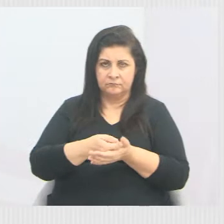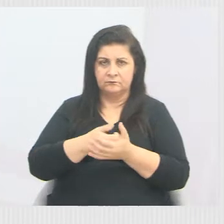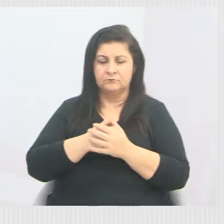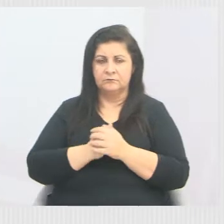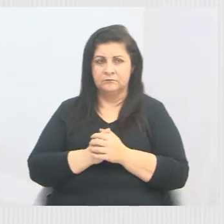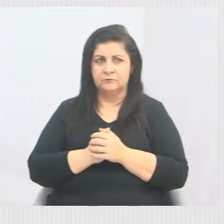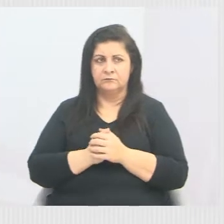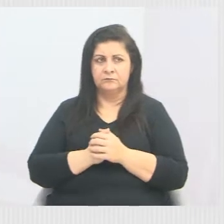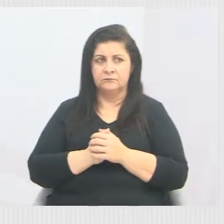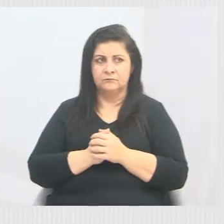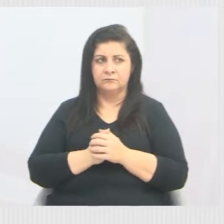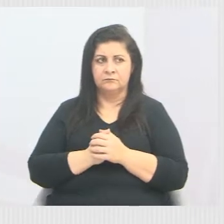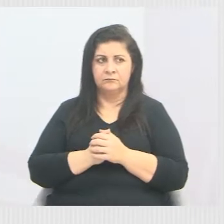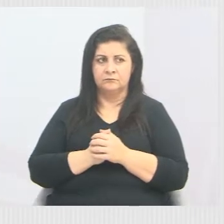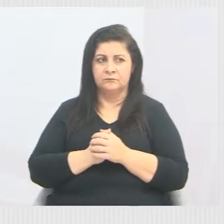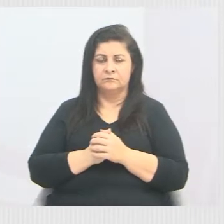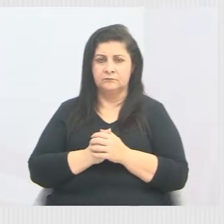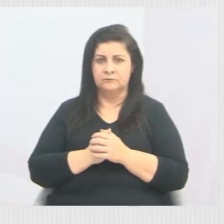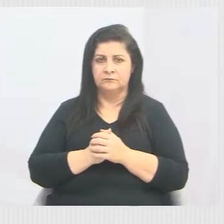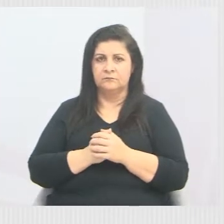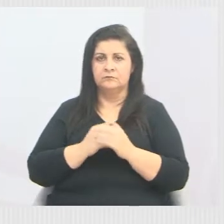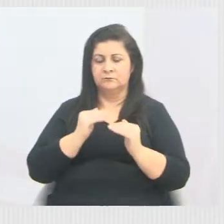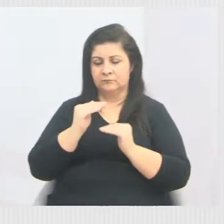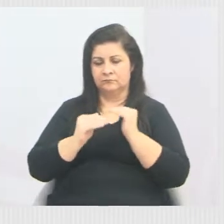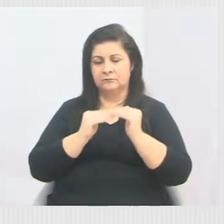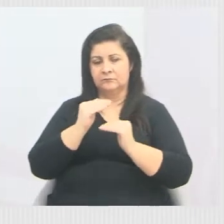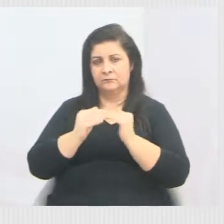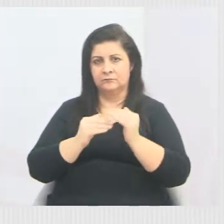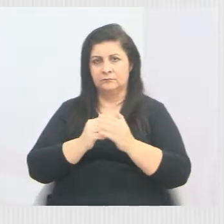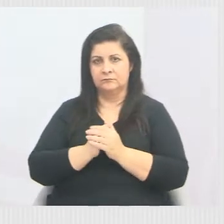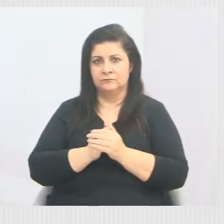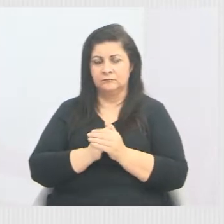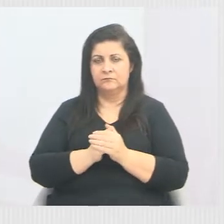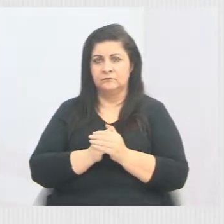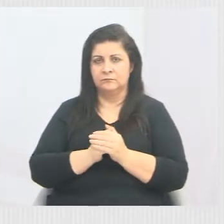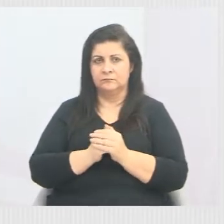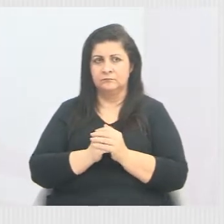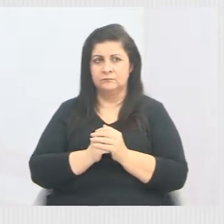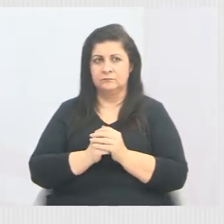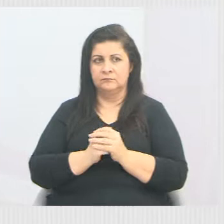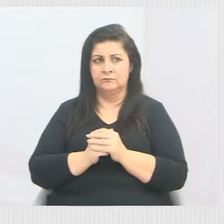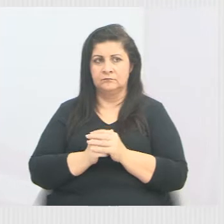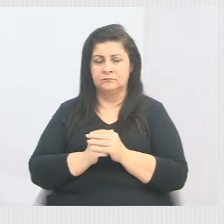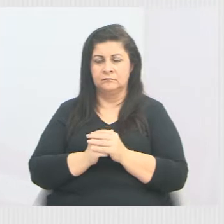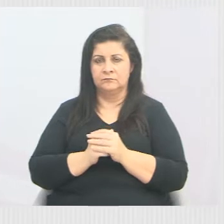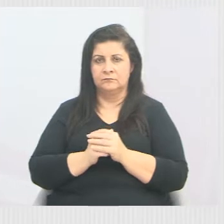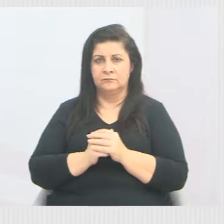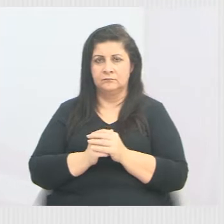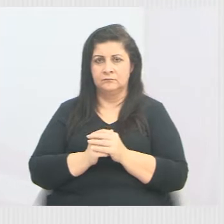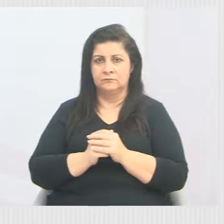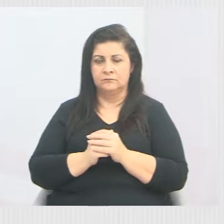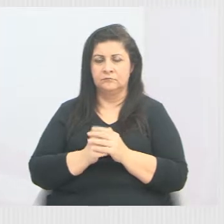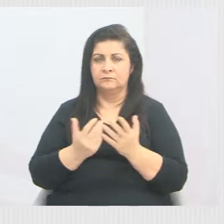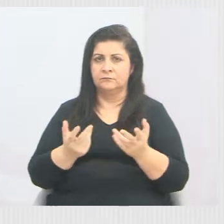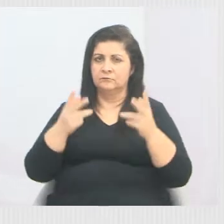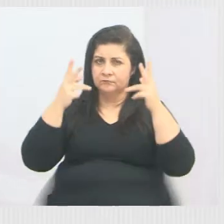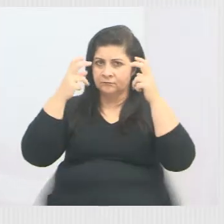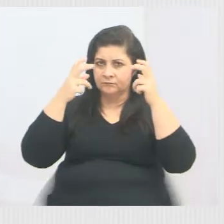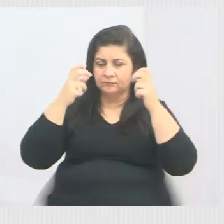Com isso, foi feito o processamento. Isso quer dizer não processado. E como vocês podem ver